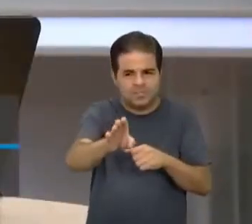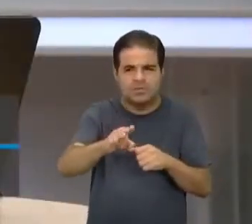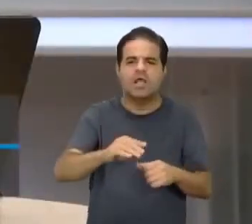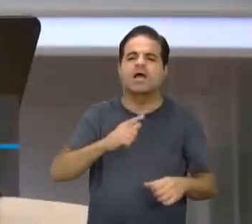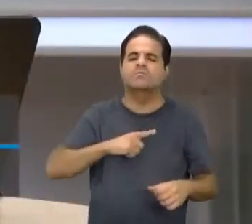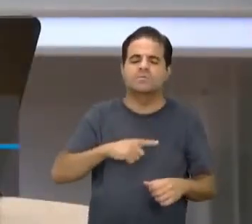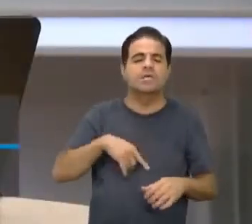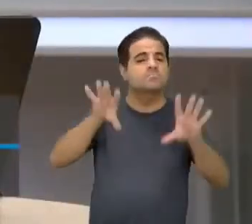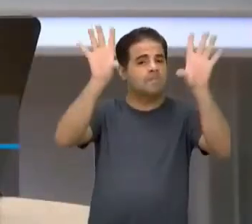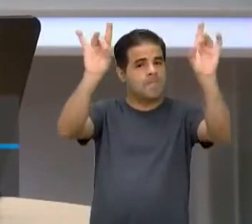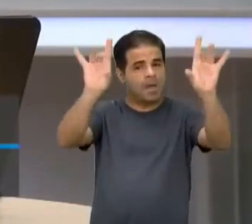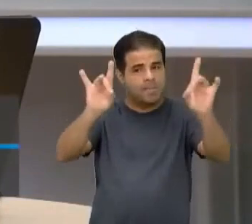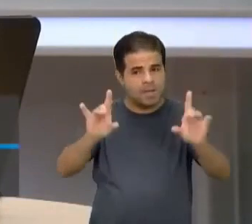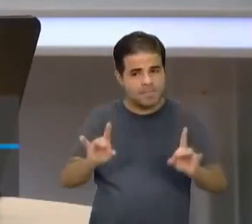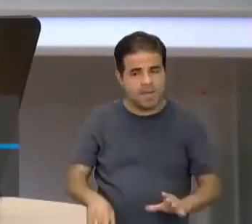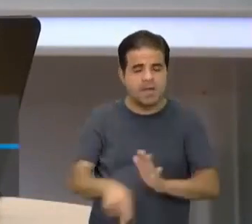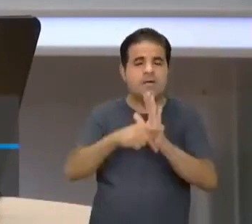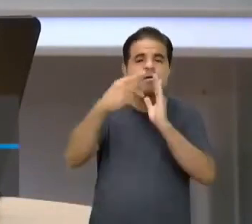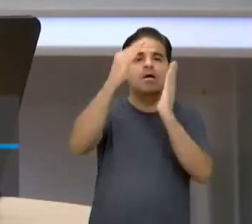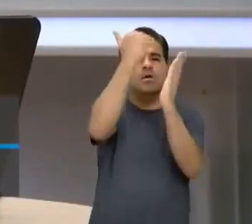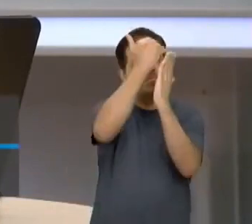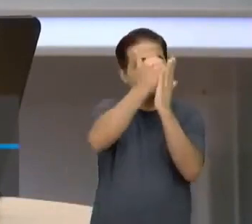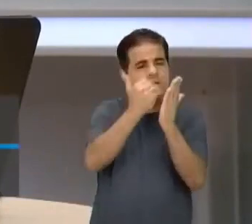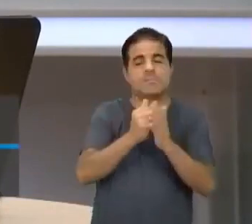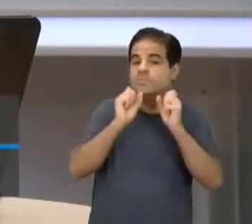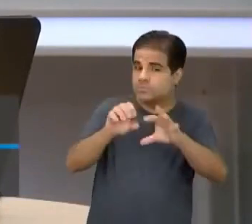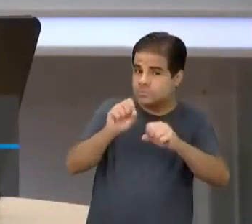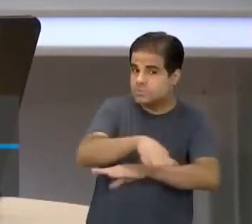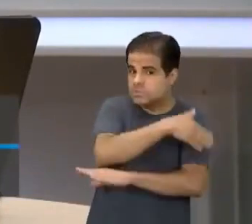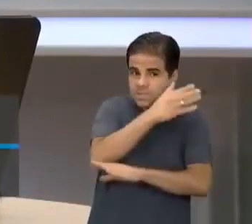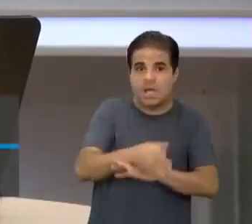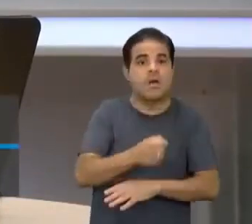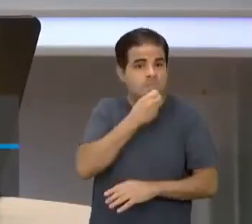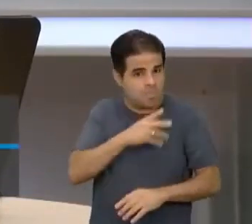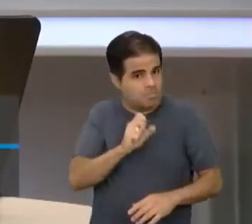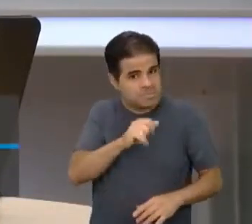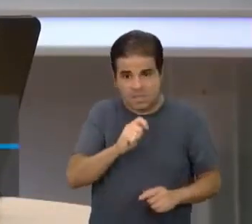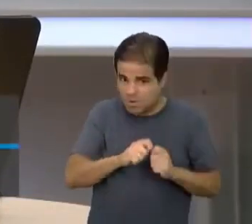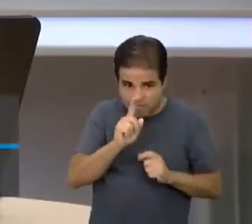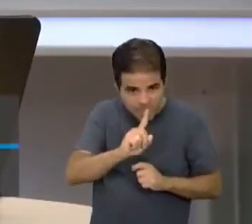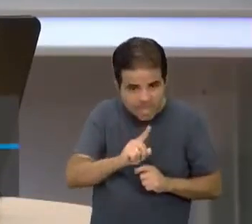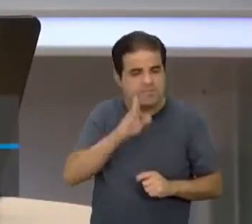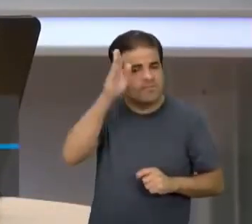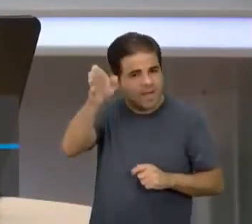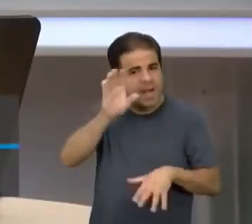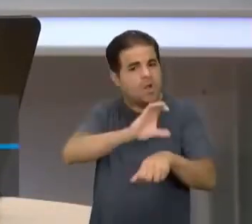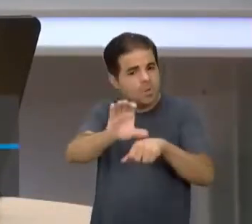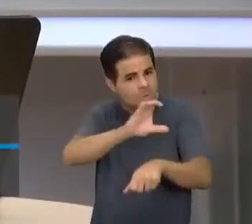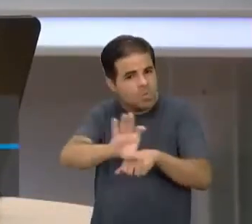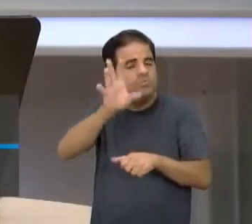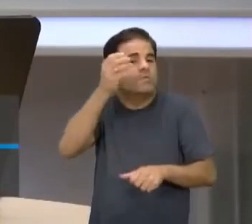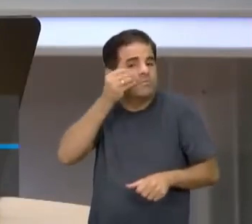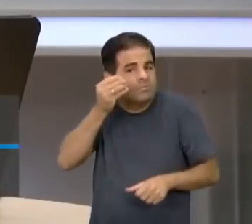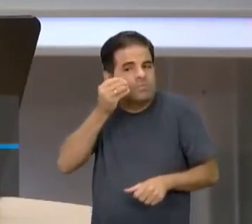aí exclusivamente aí para o programa do Ensino Integral. Então vale a pena quem ainda não fez, né? Fazer aí alguns dos